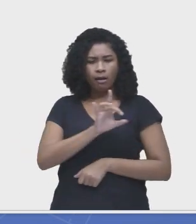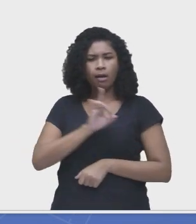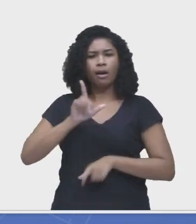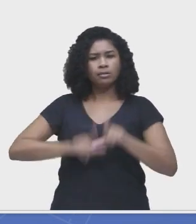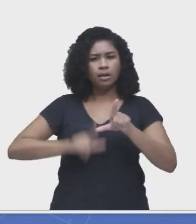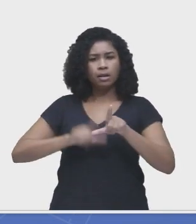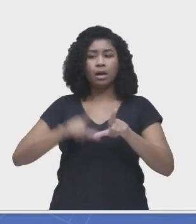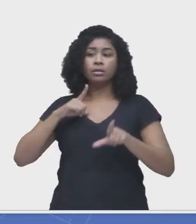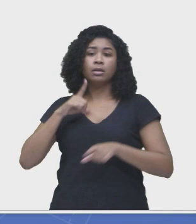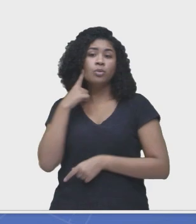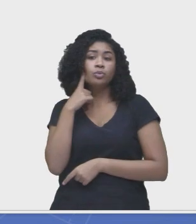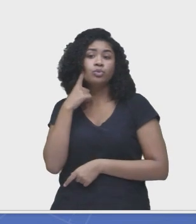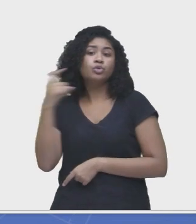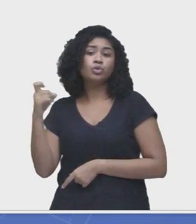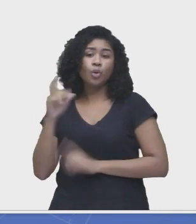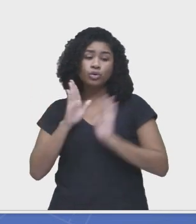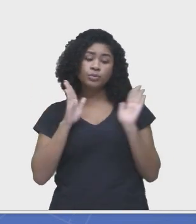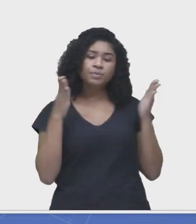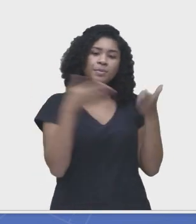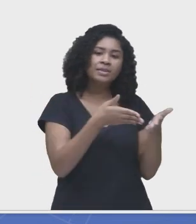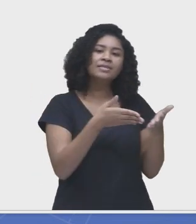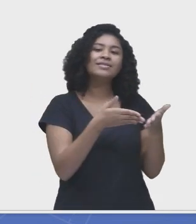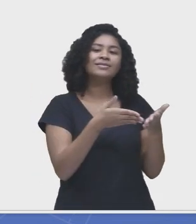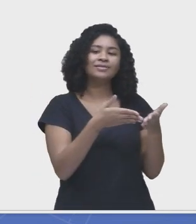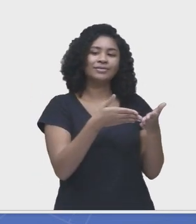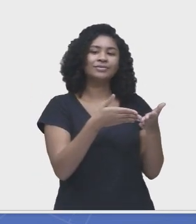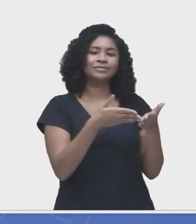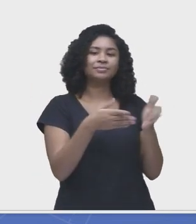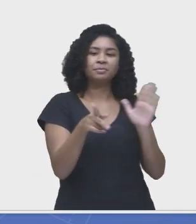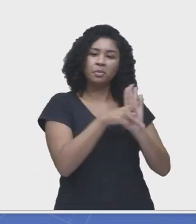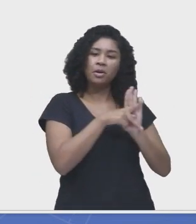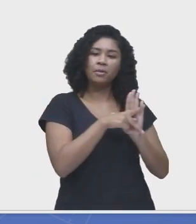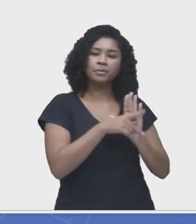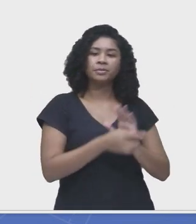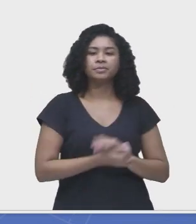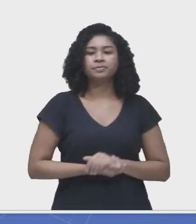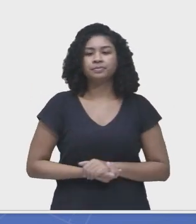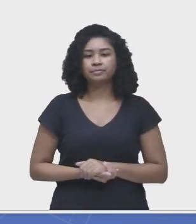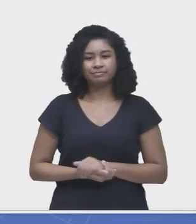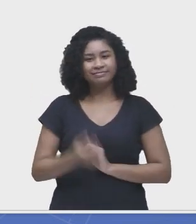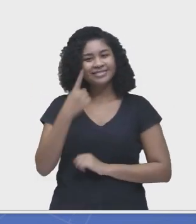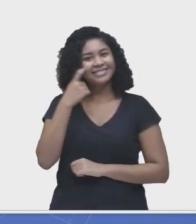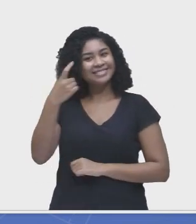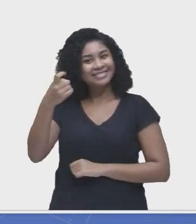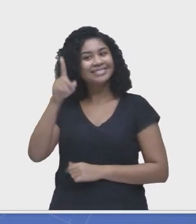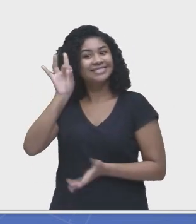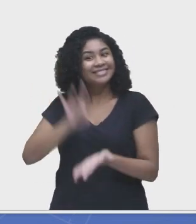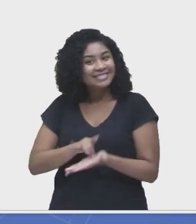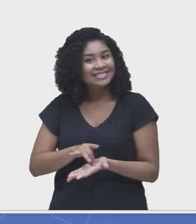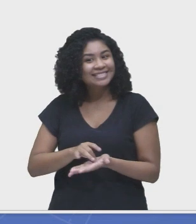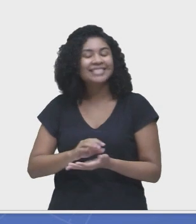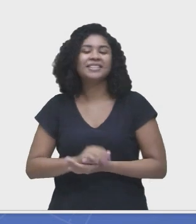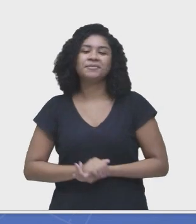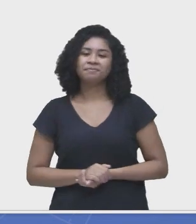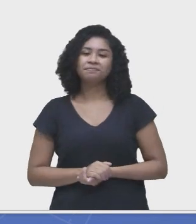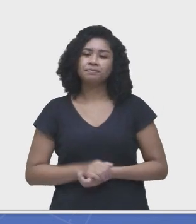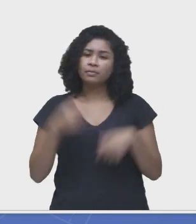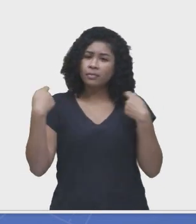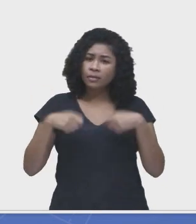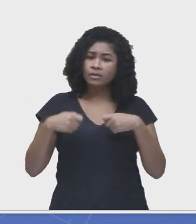som específico. Olha que interessante. A necessidade de comunicação eficiente para o